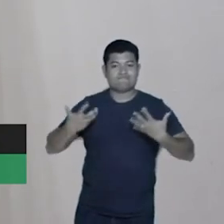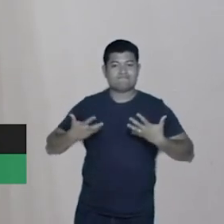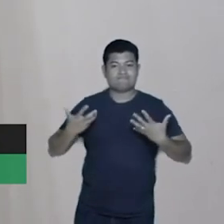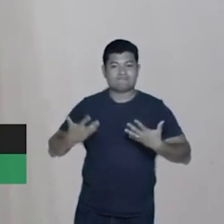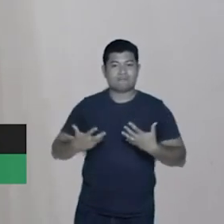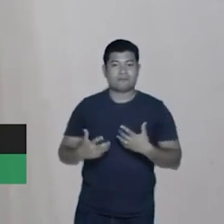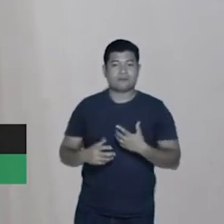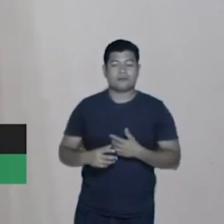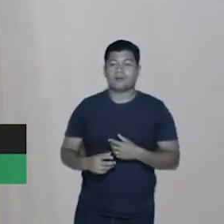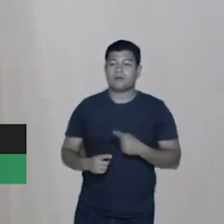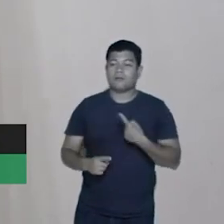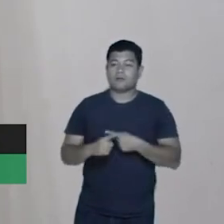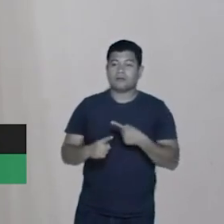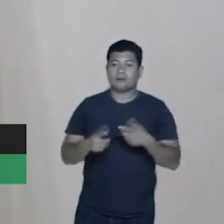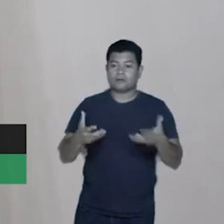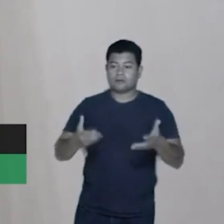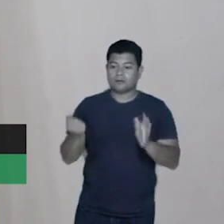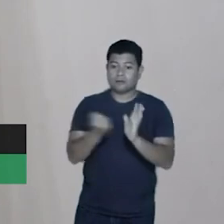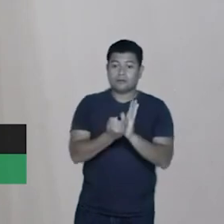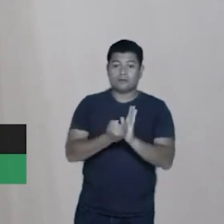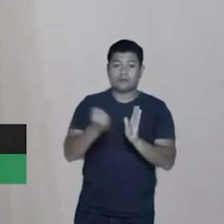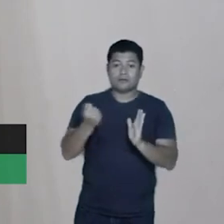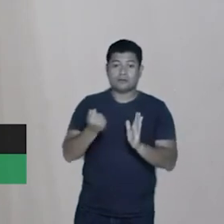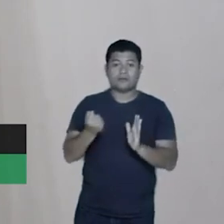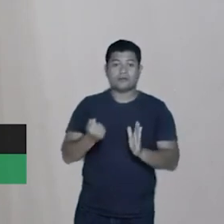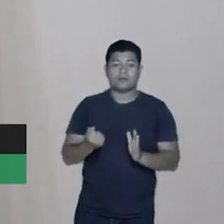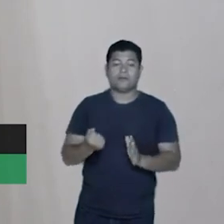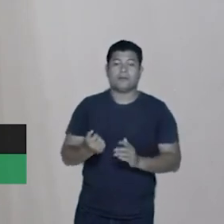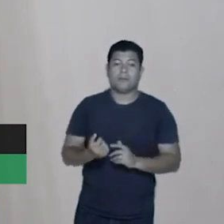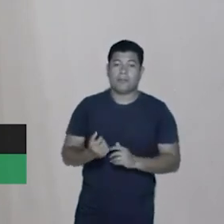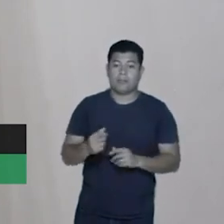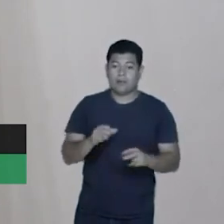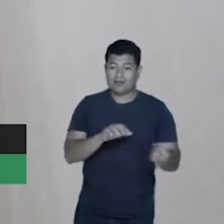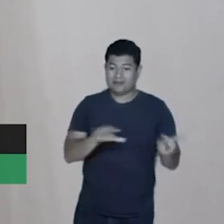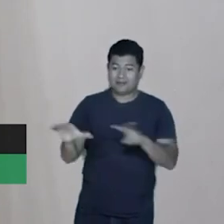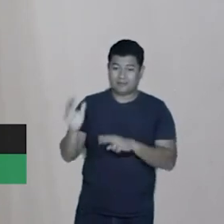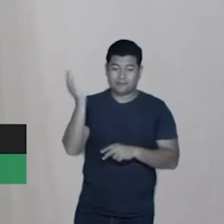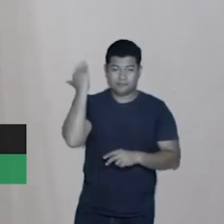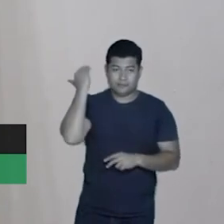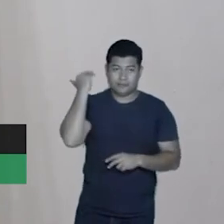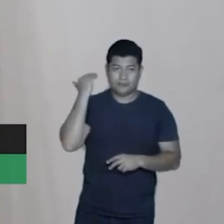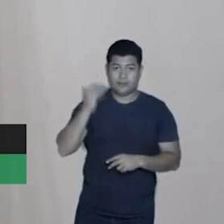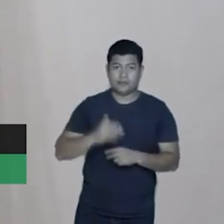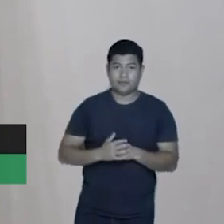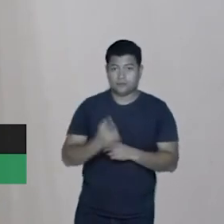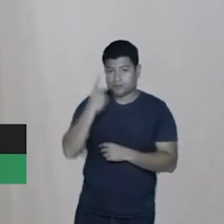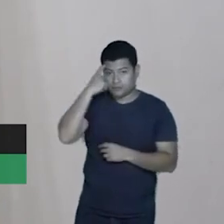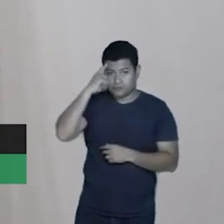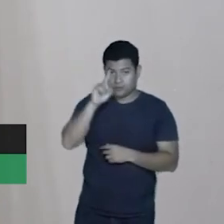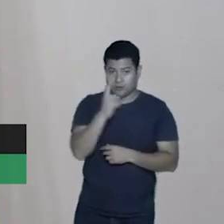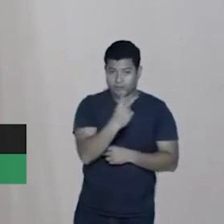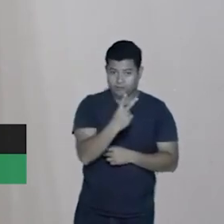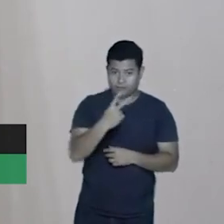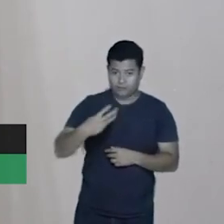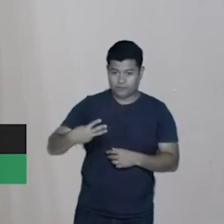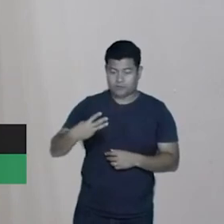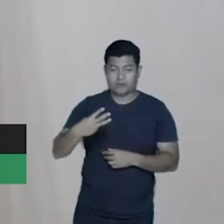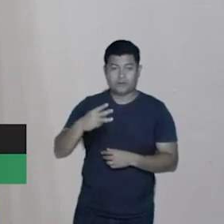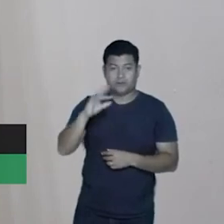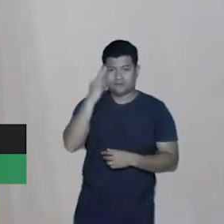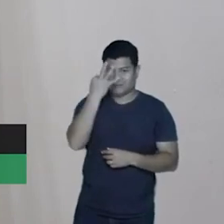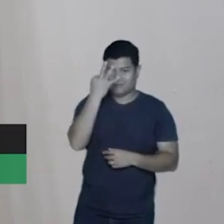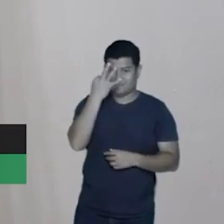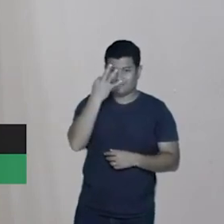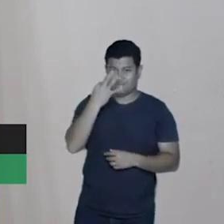para deixar registrado que na última semana mais precisamente no dia 23 de Fevereiro